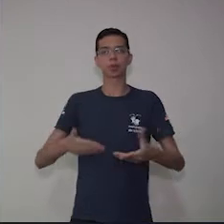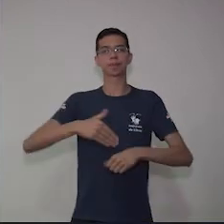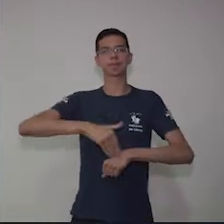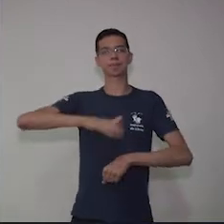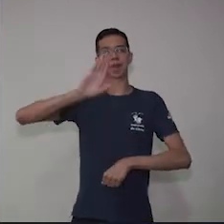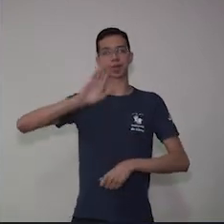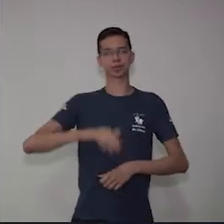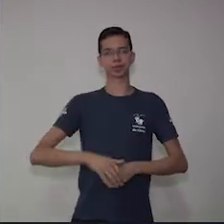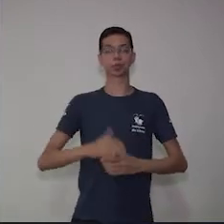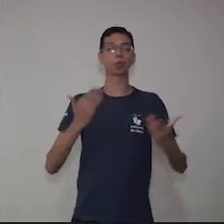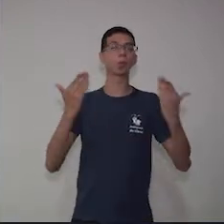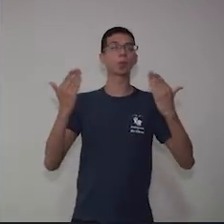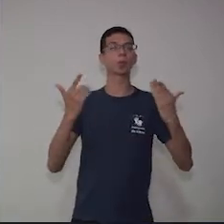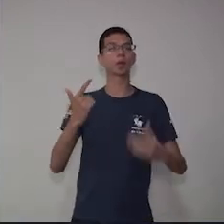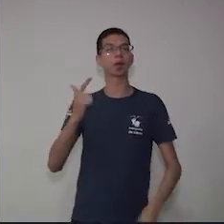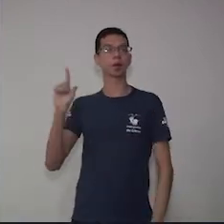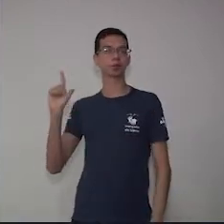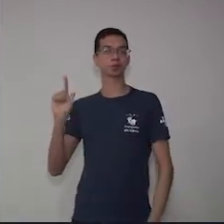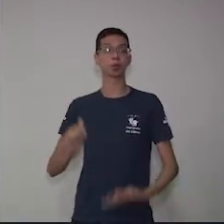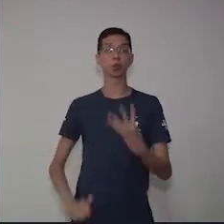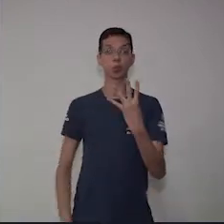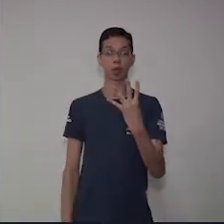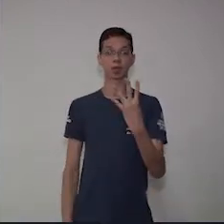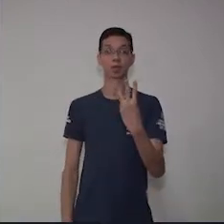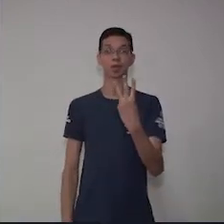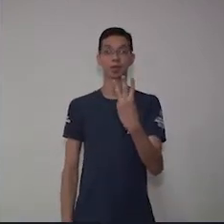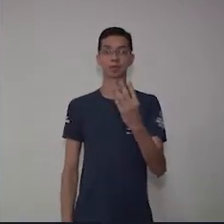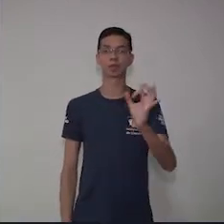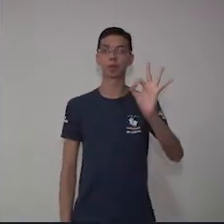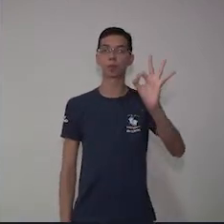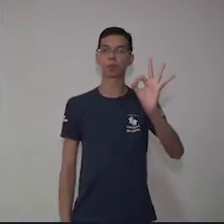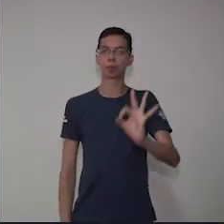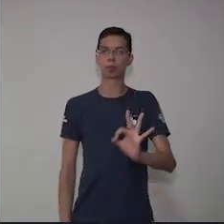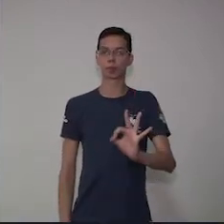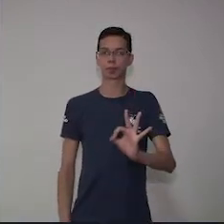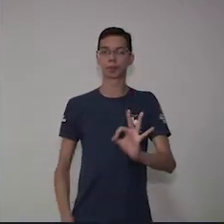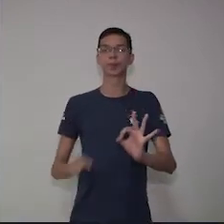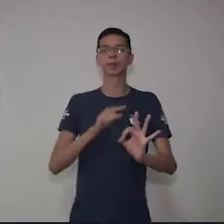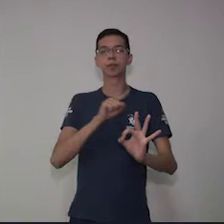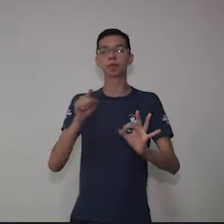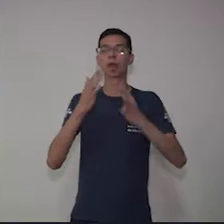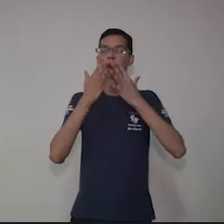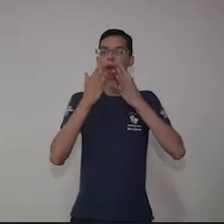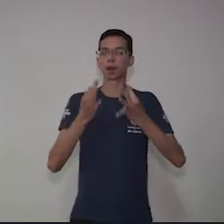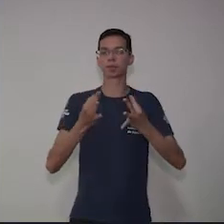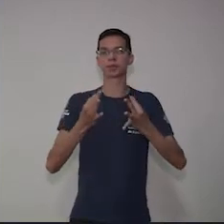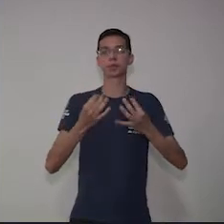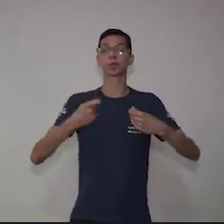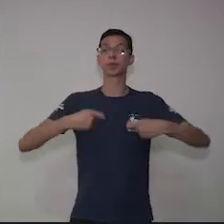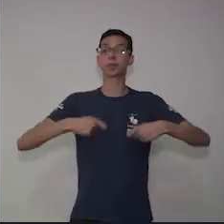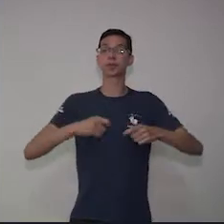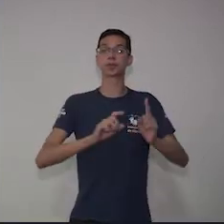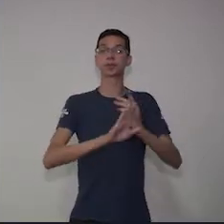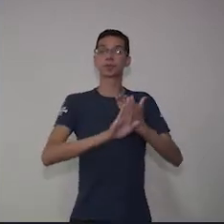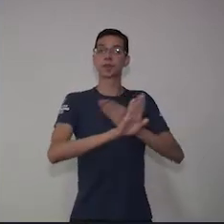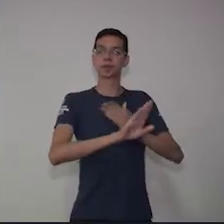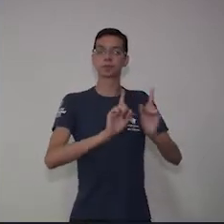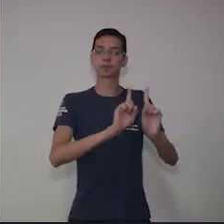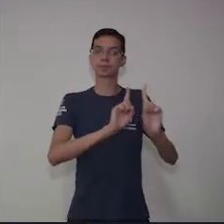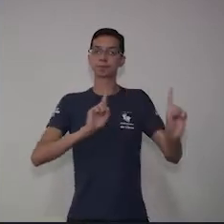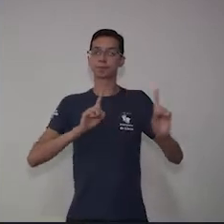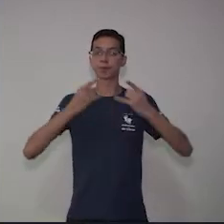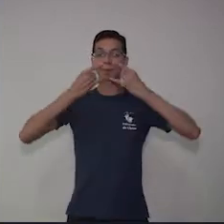fases anteriores, né? 43%. A atenção para as medidas de distanciamento, o uso da máscara em todas as